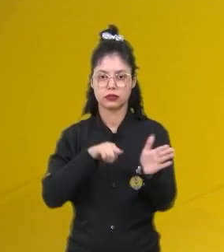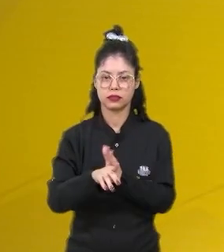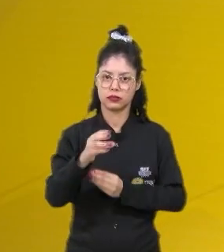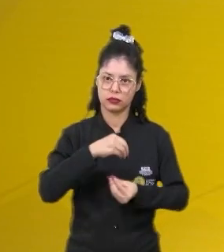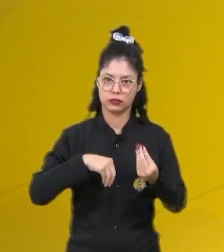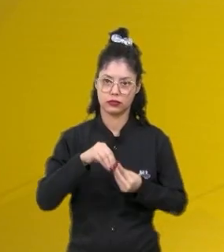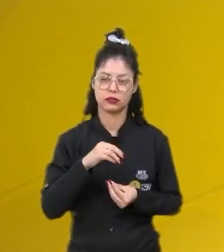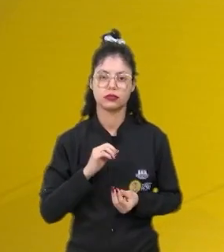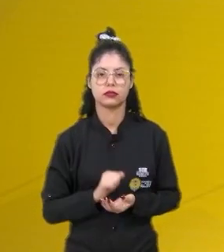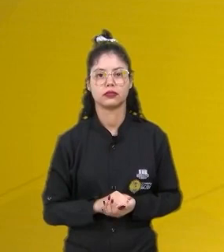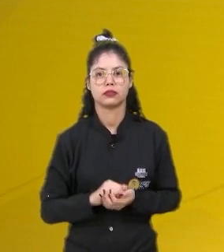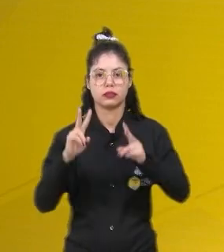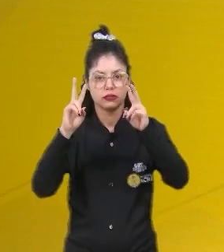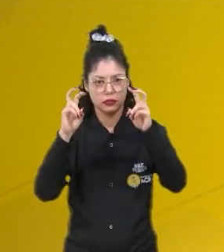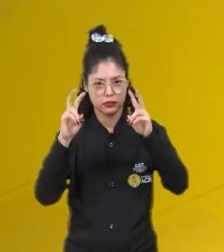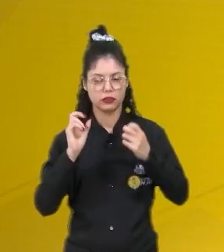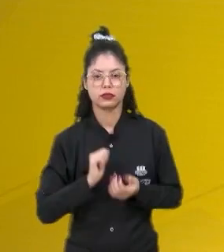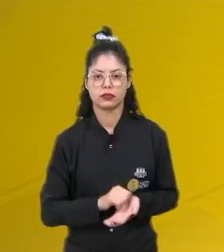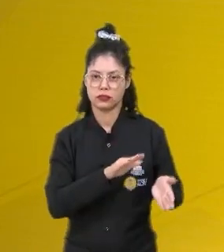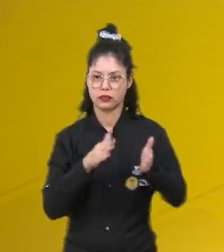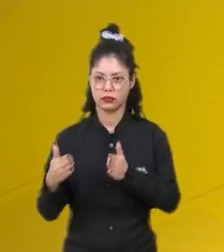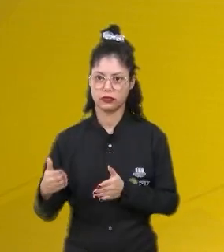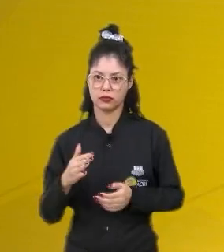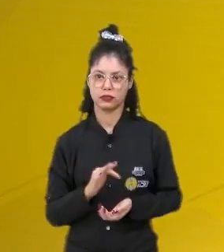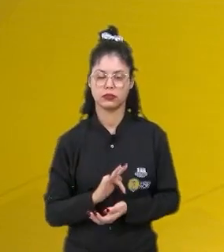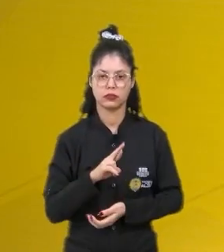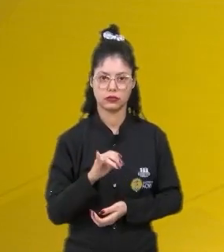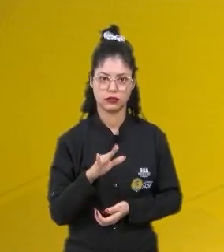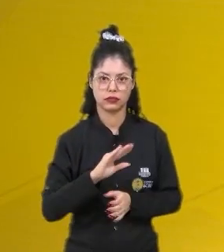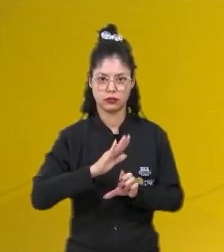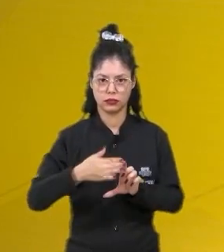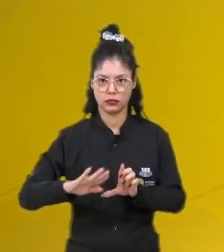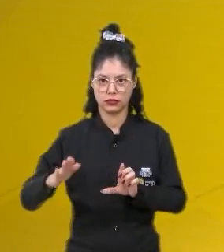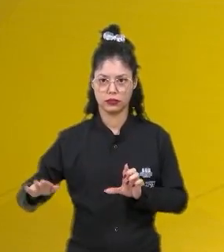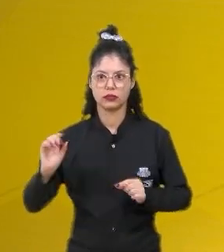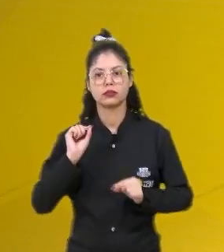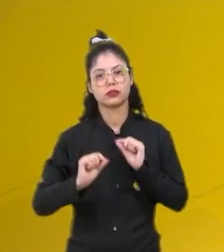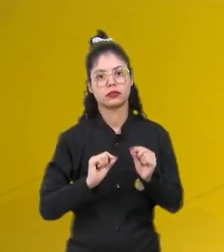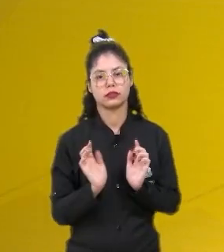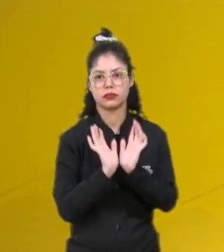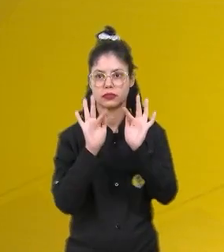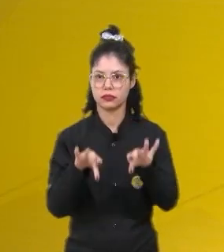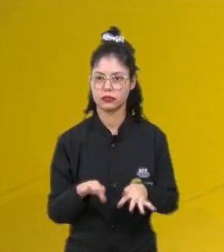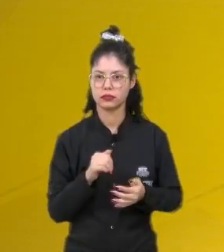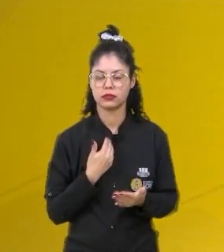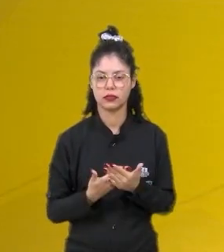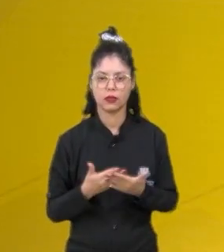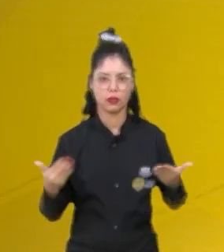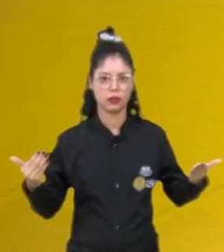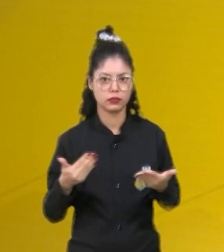aí um pouco de teoria, né, da parte dos fenômenos ondulatórios. E ficamos por aqui na